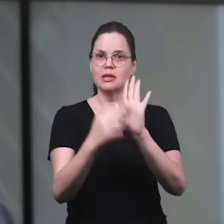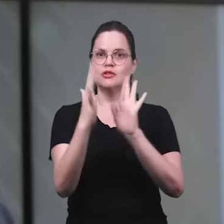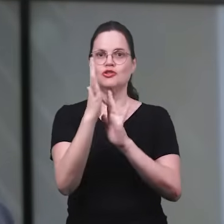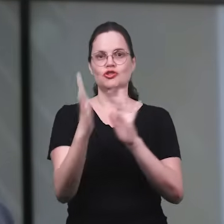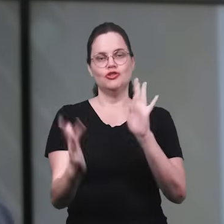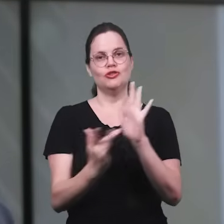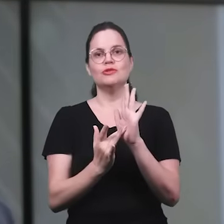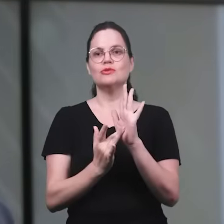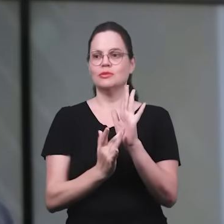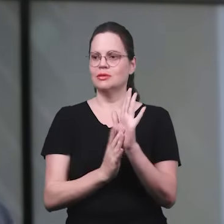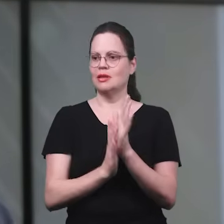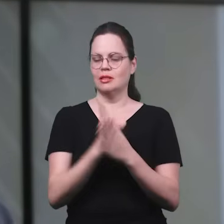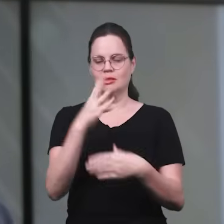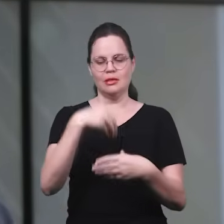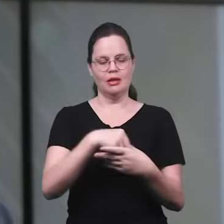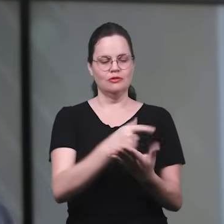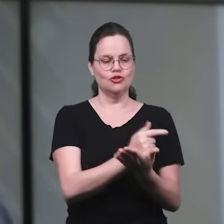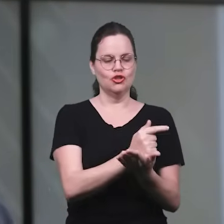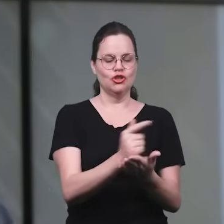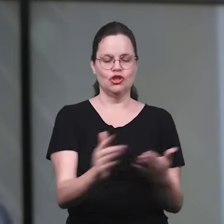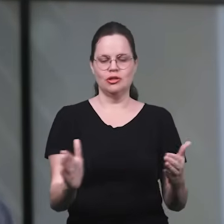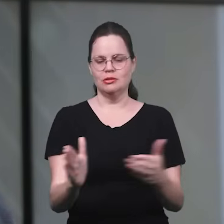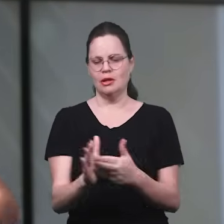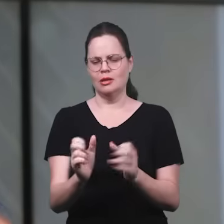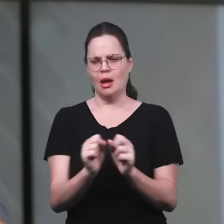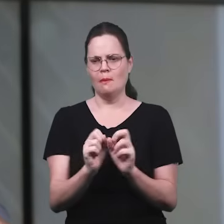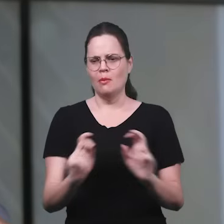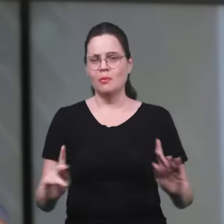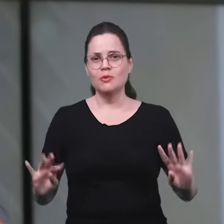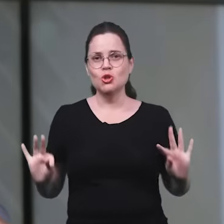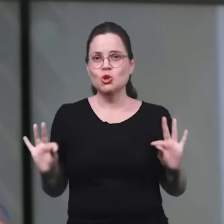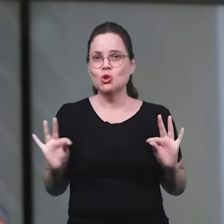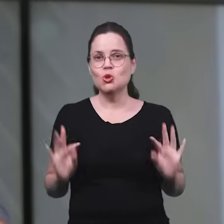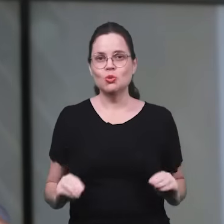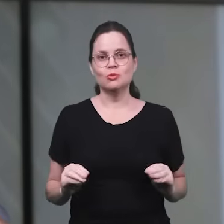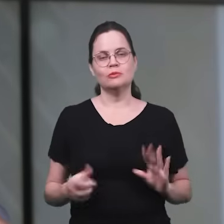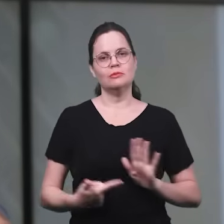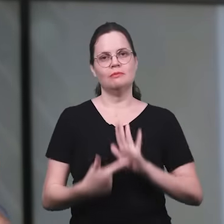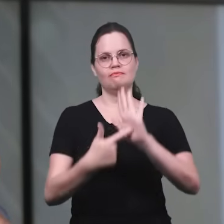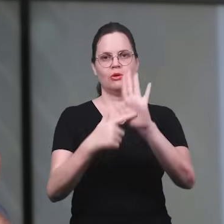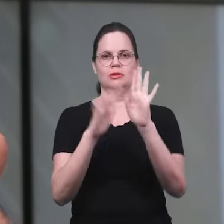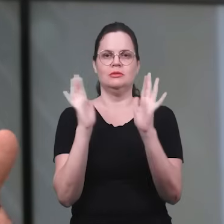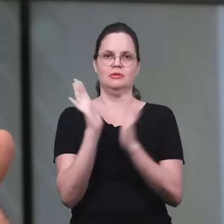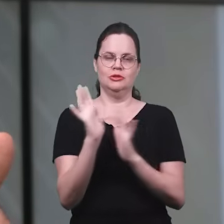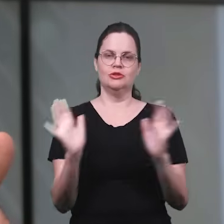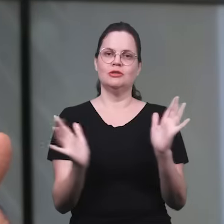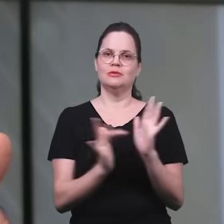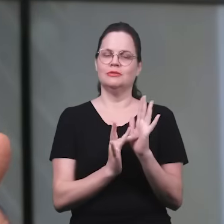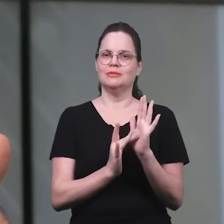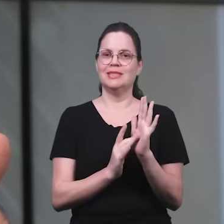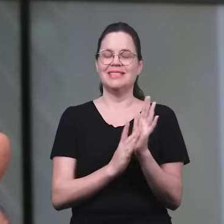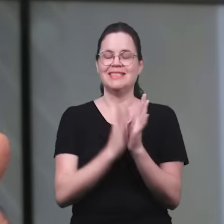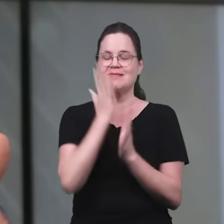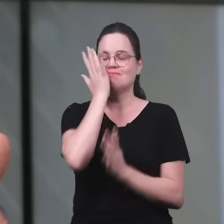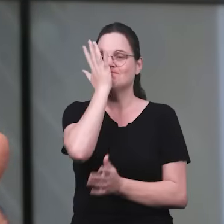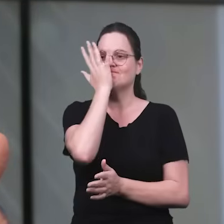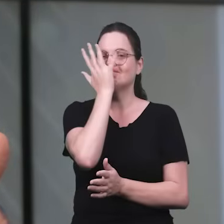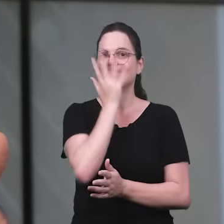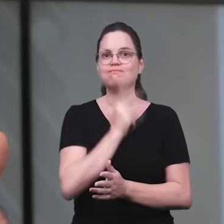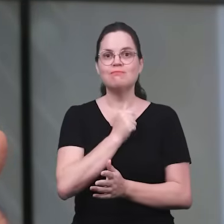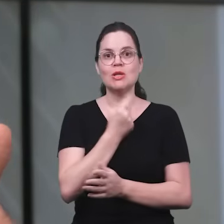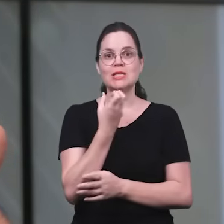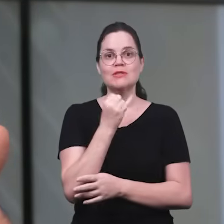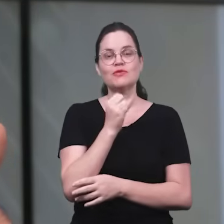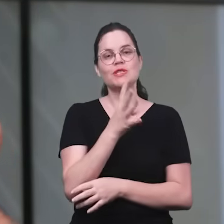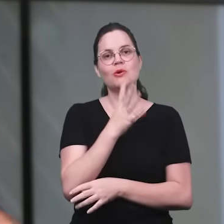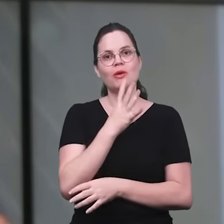a palavra. Então você descobre a beleza de Jesus, e Jesus, quando você conhece Jesus, ele vai te revelar